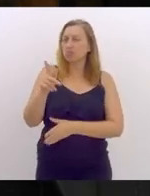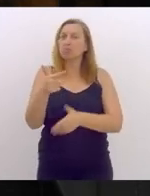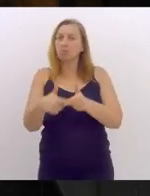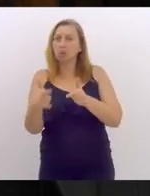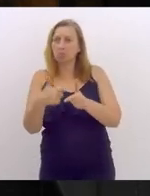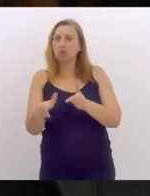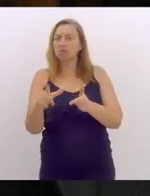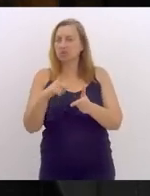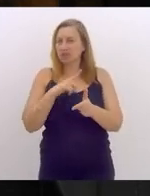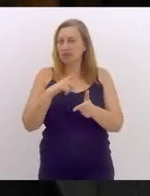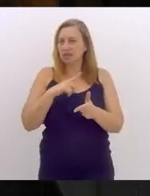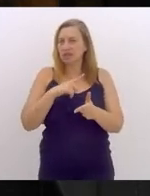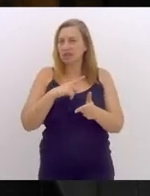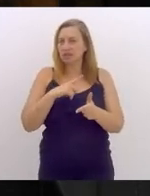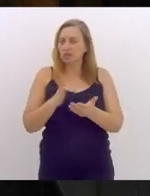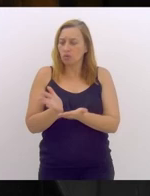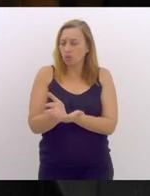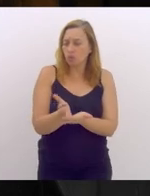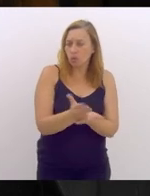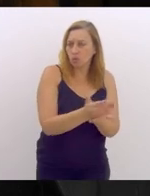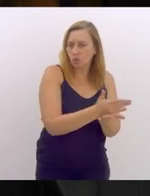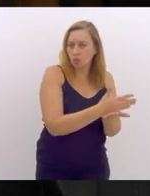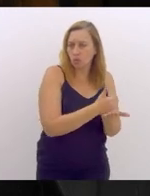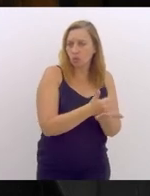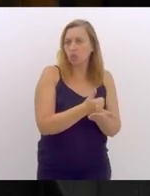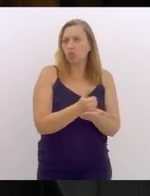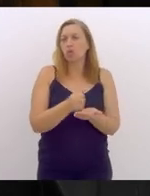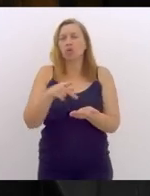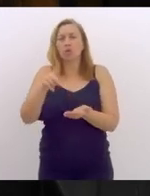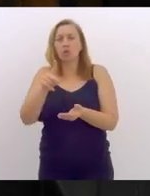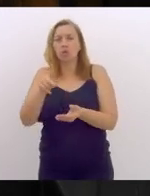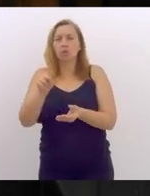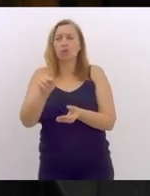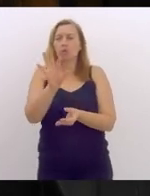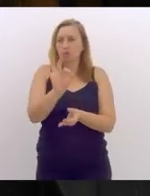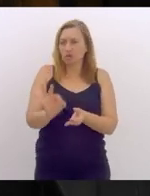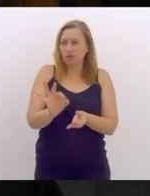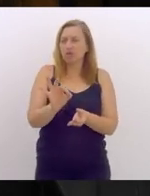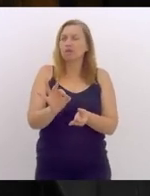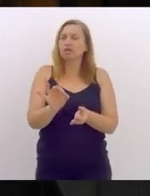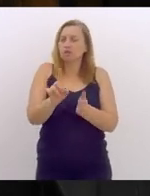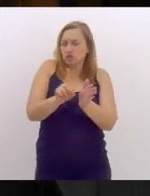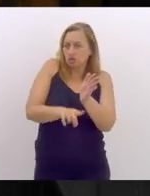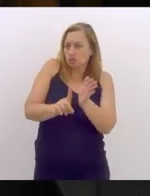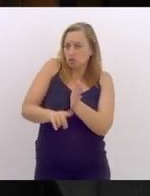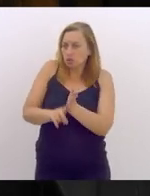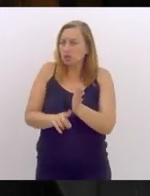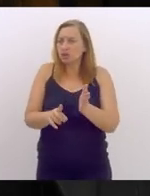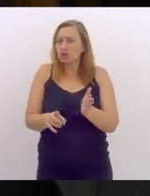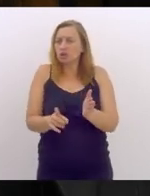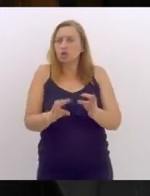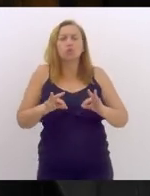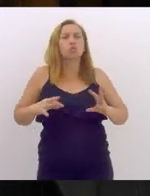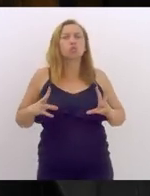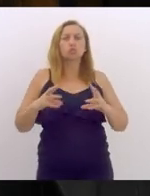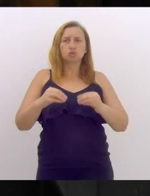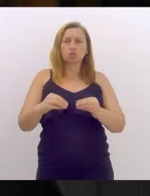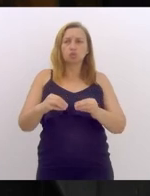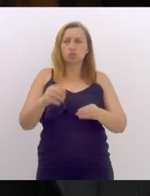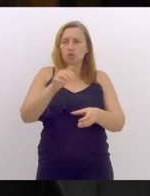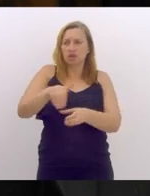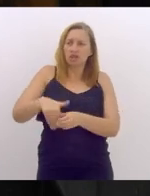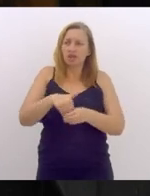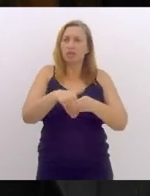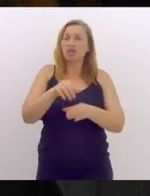ter problemas arrecadação de participação especial Começou a cair e todo mundo em campanha